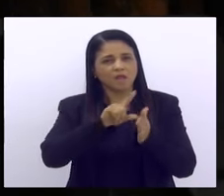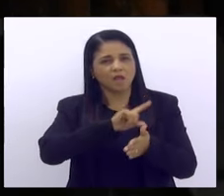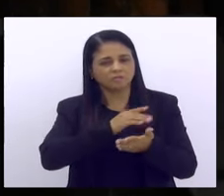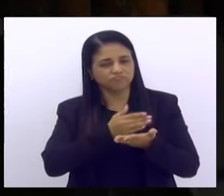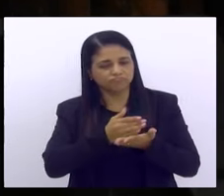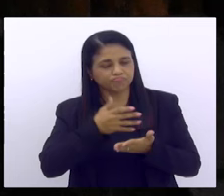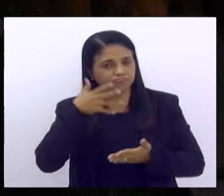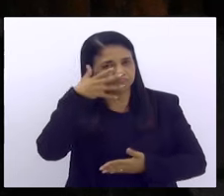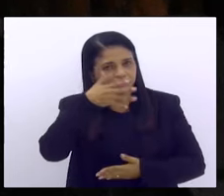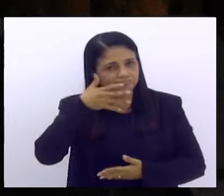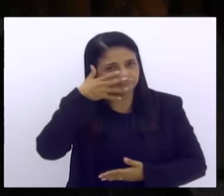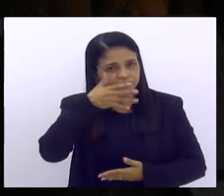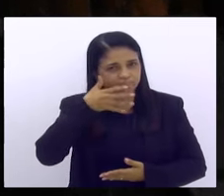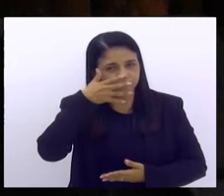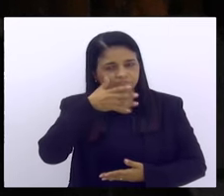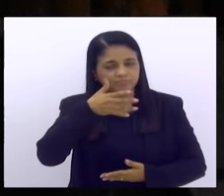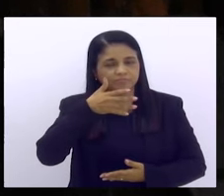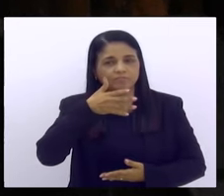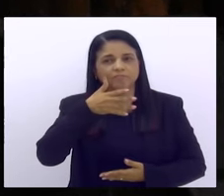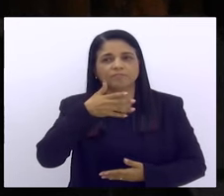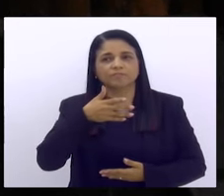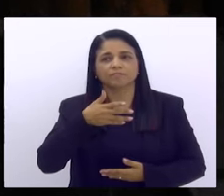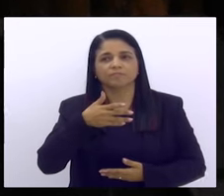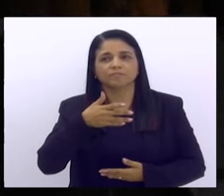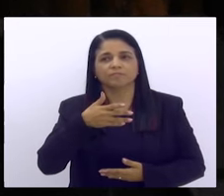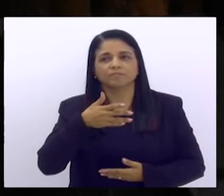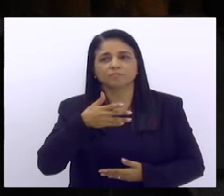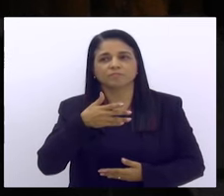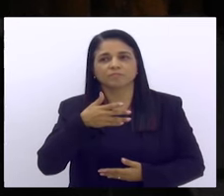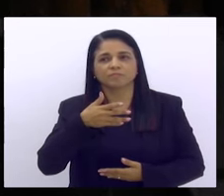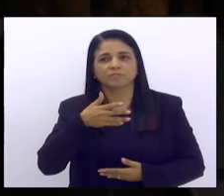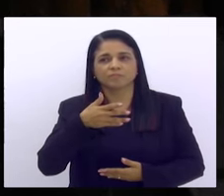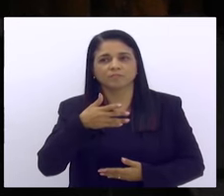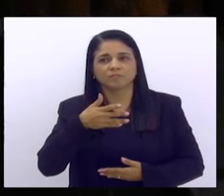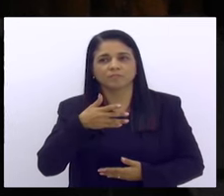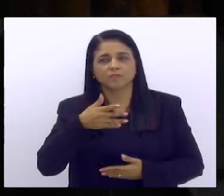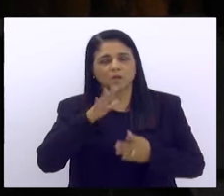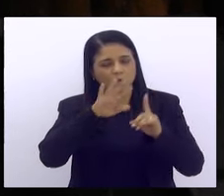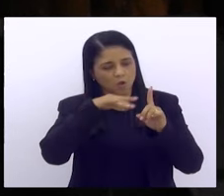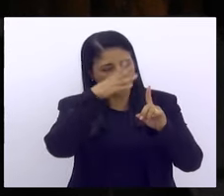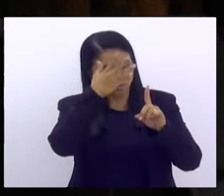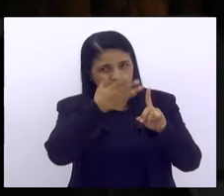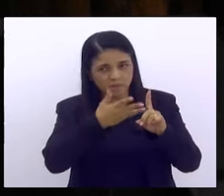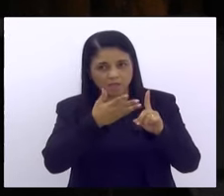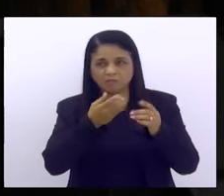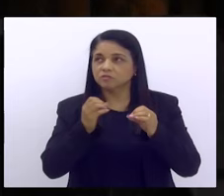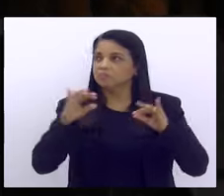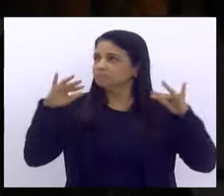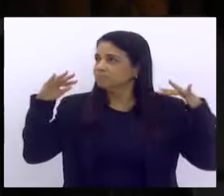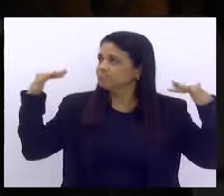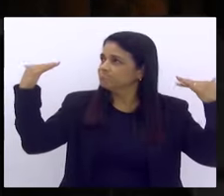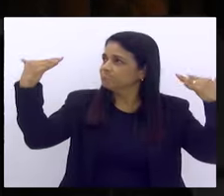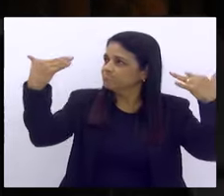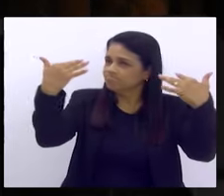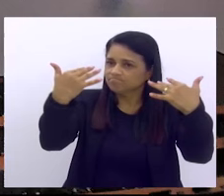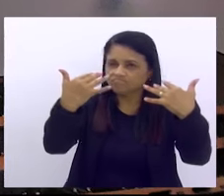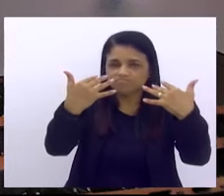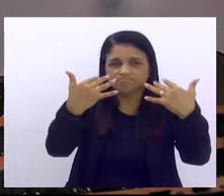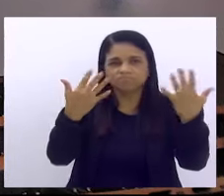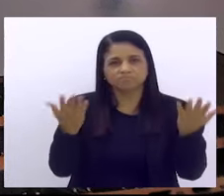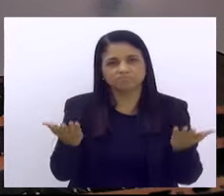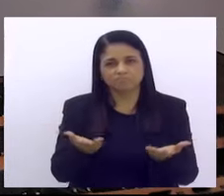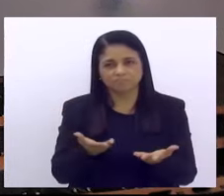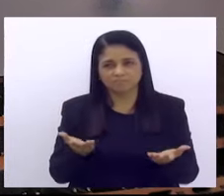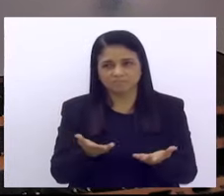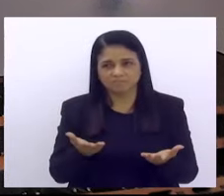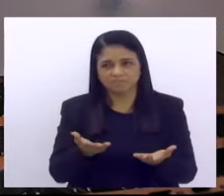senhor presidente, fazer um justo homenagem àqueles que estão aqui nas nossas galerias hoje e